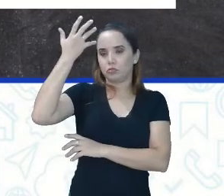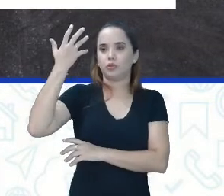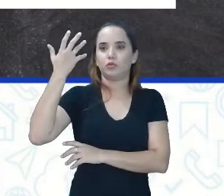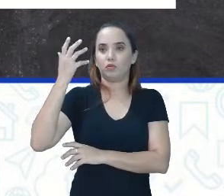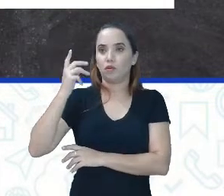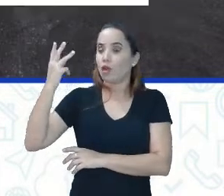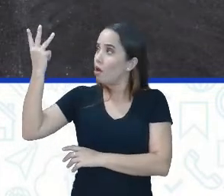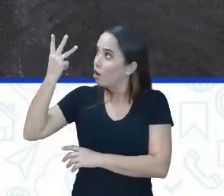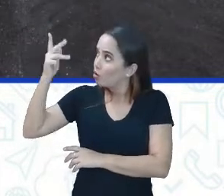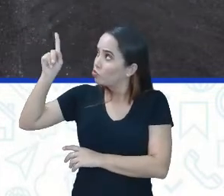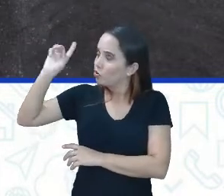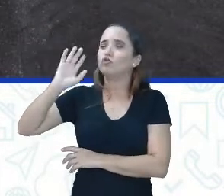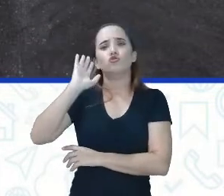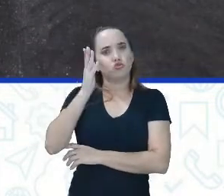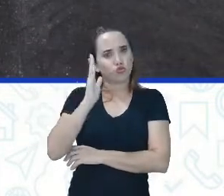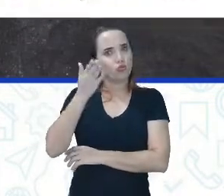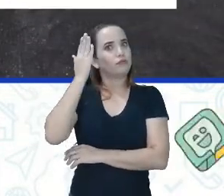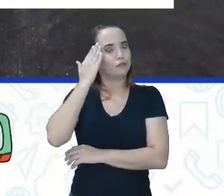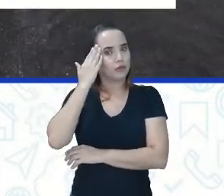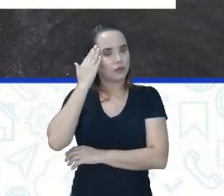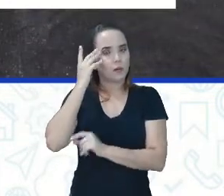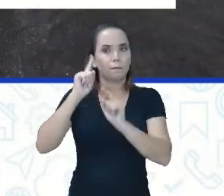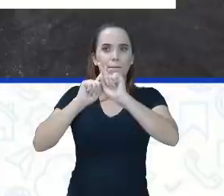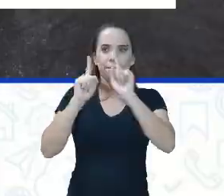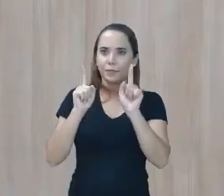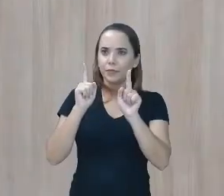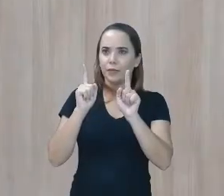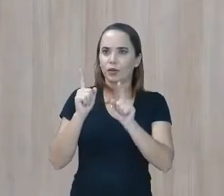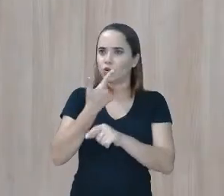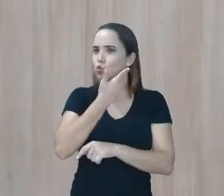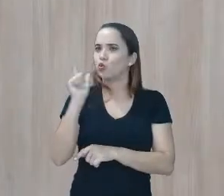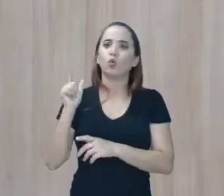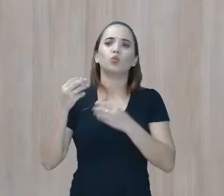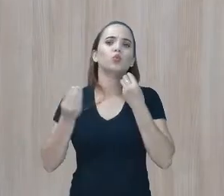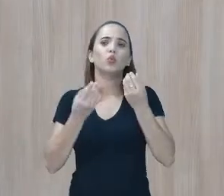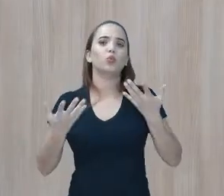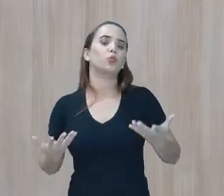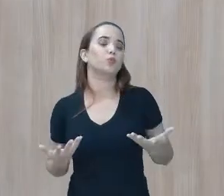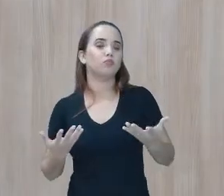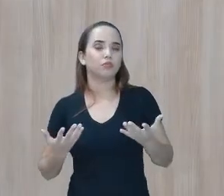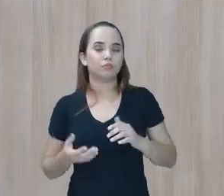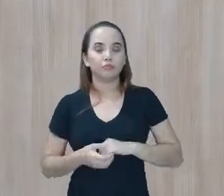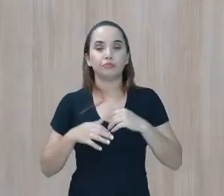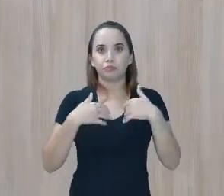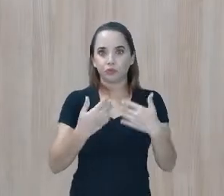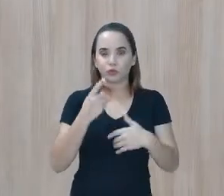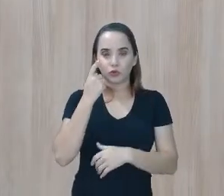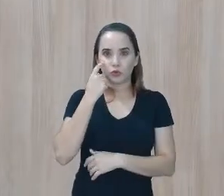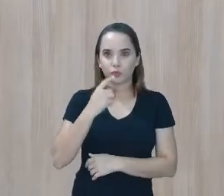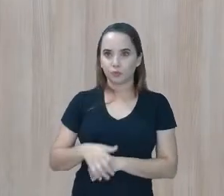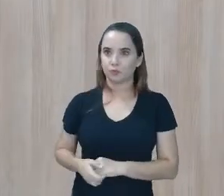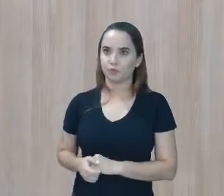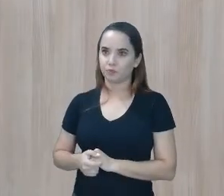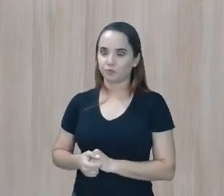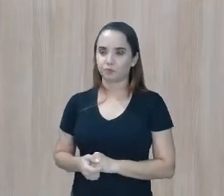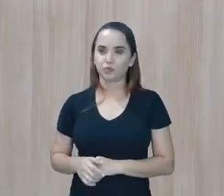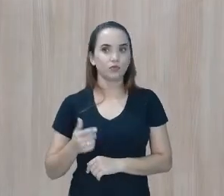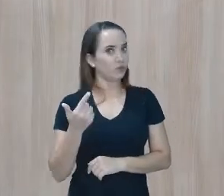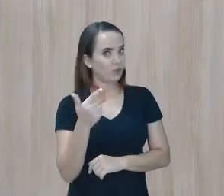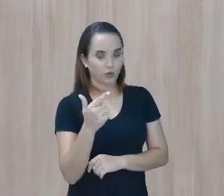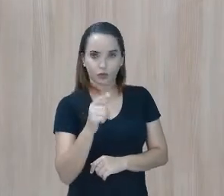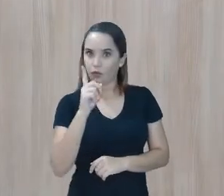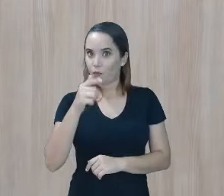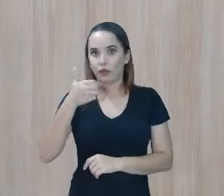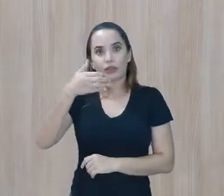consegui identificá-las. As demais a gente pode fazer de uma outra forma. Vamos lá. Essas daqui não são